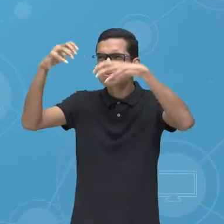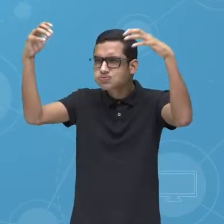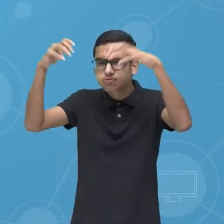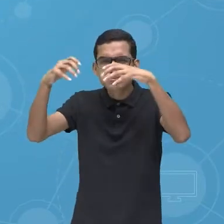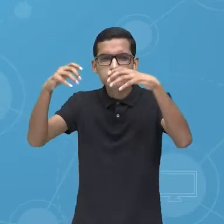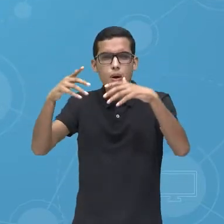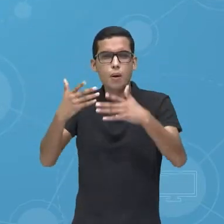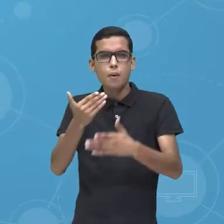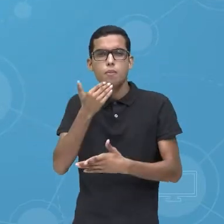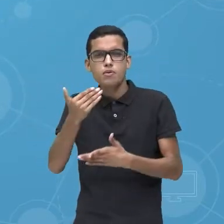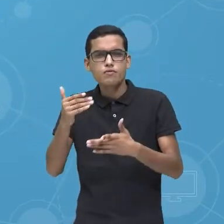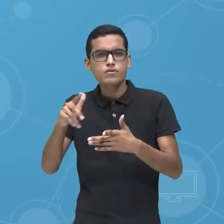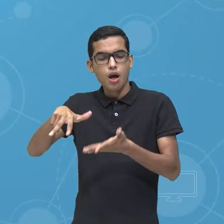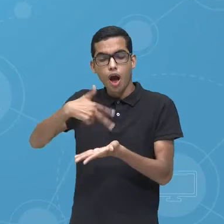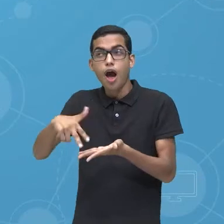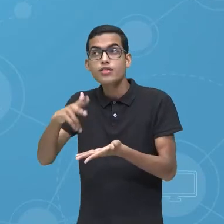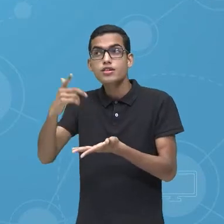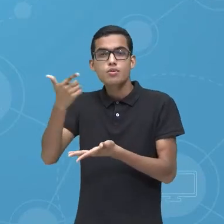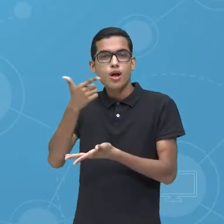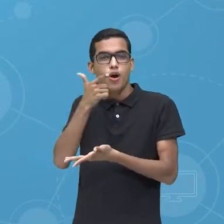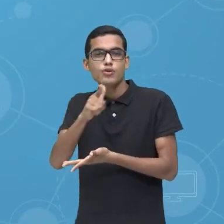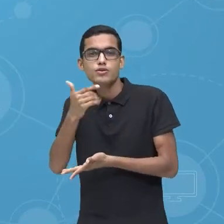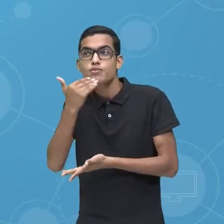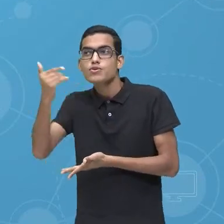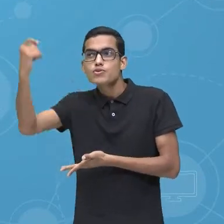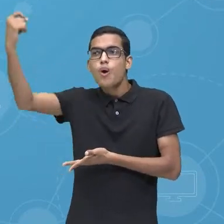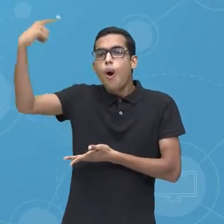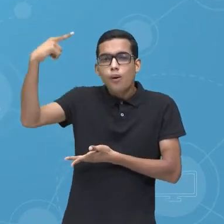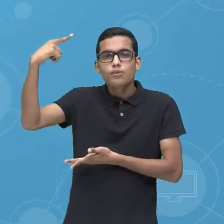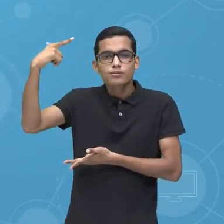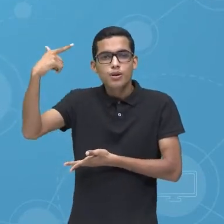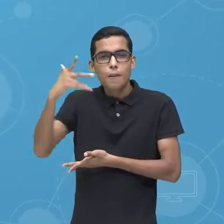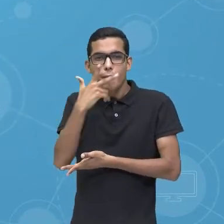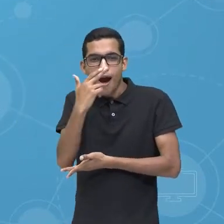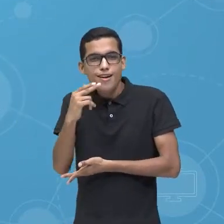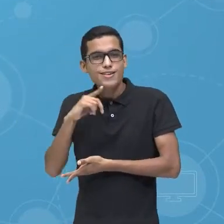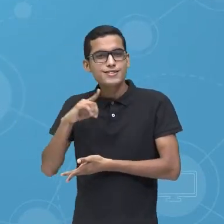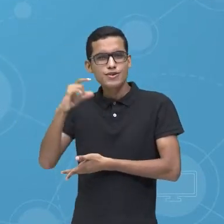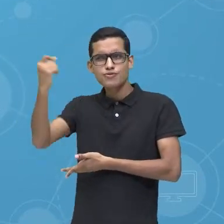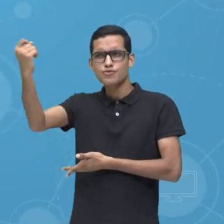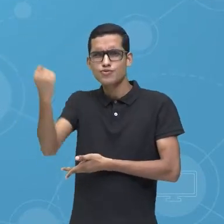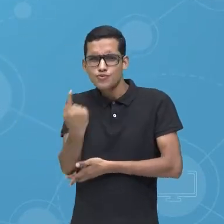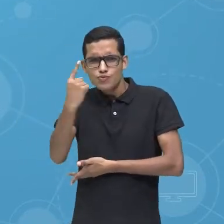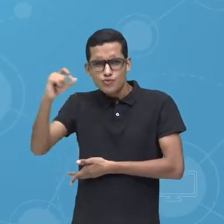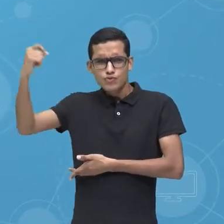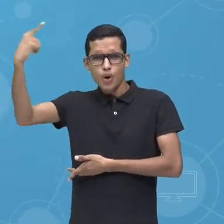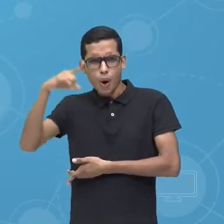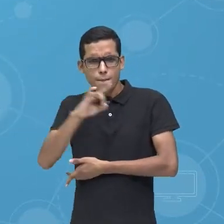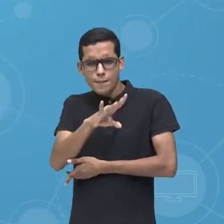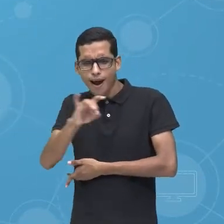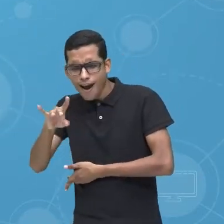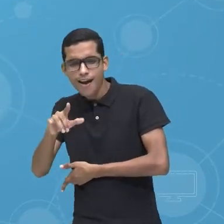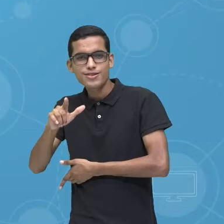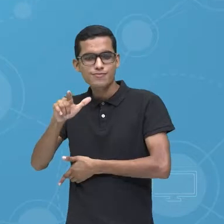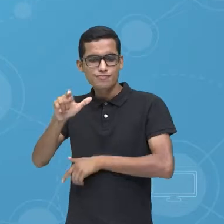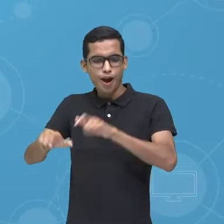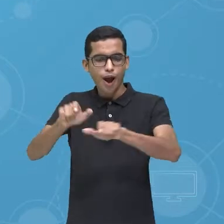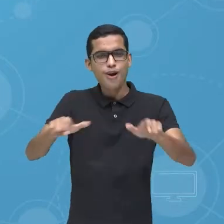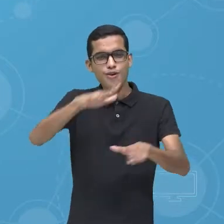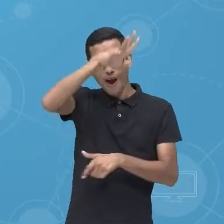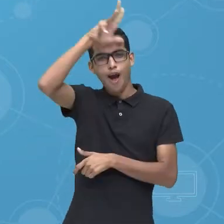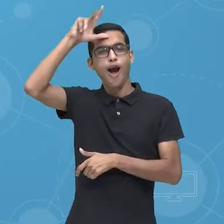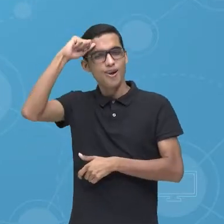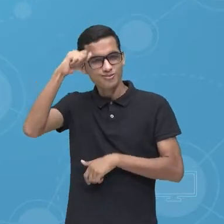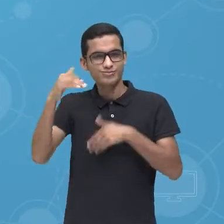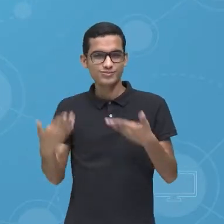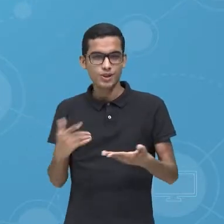tá escaldante. Às vezes parece que tem um sol para cada habitante aqui no Amazonas, né? Vamos fazer dança da chuva. Aí a gente imagina, né,